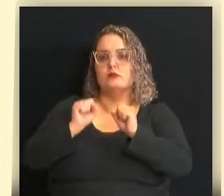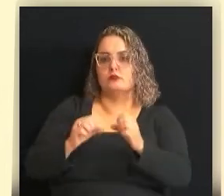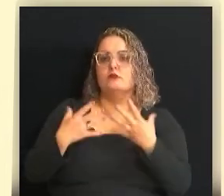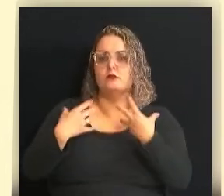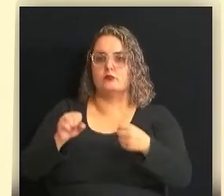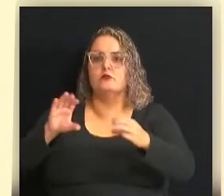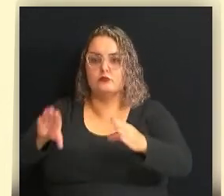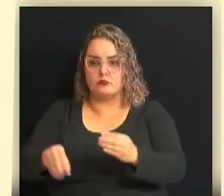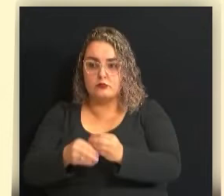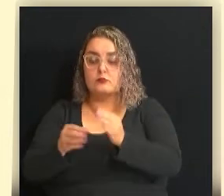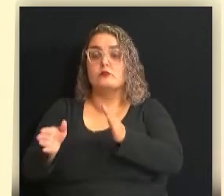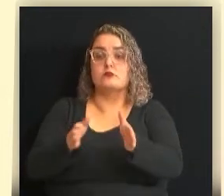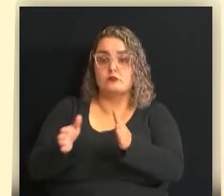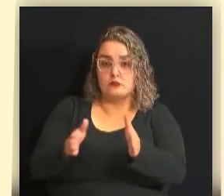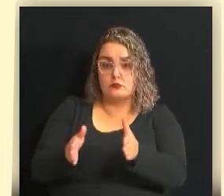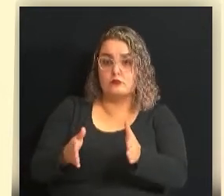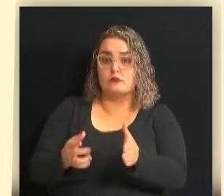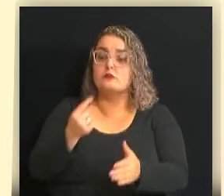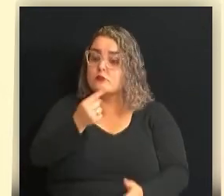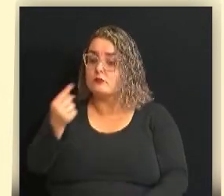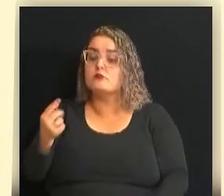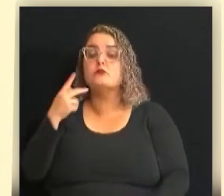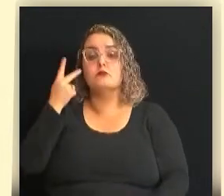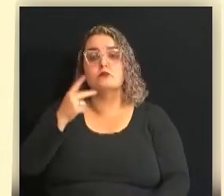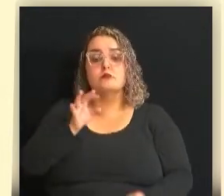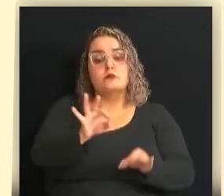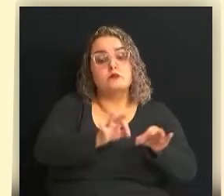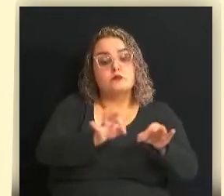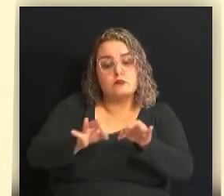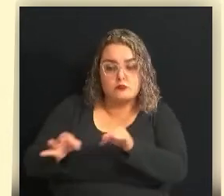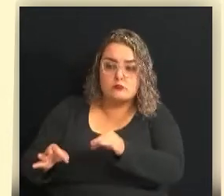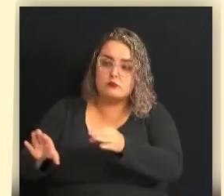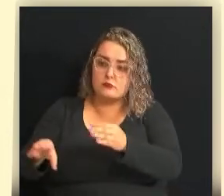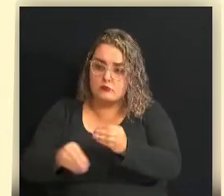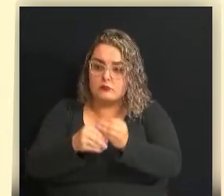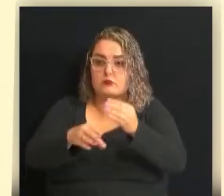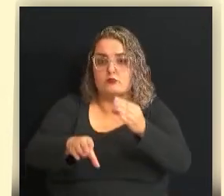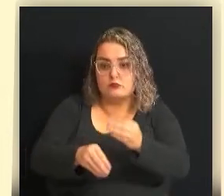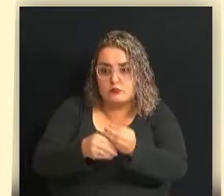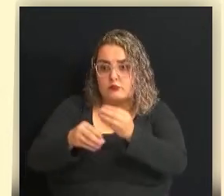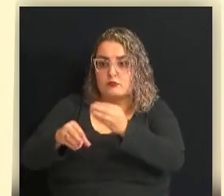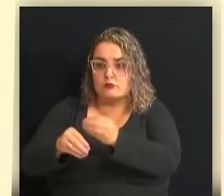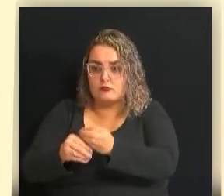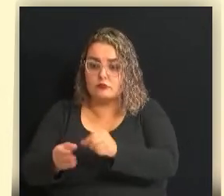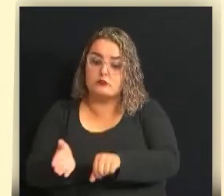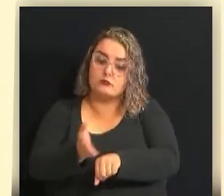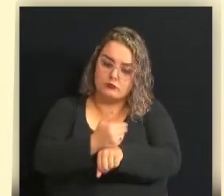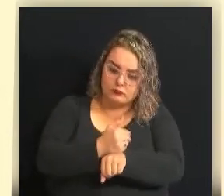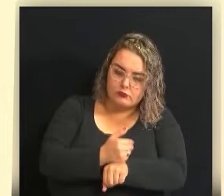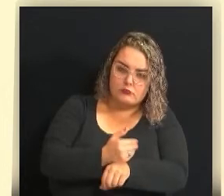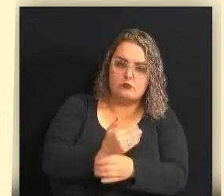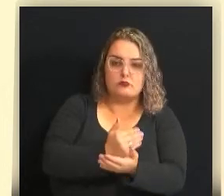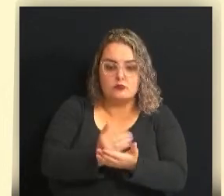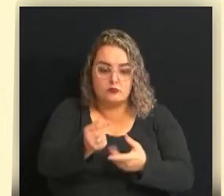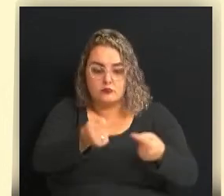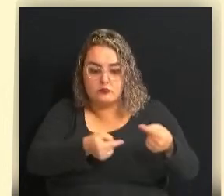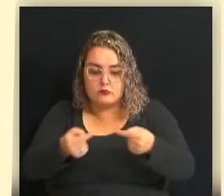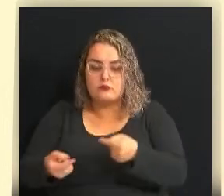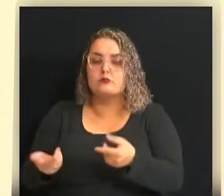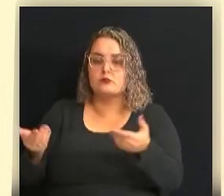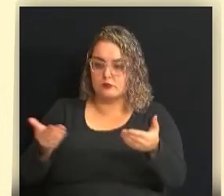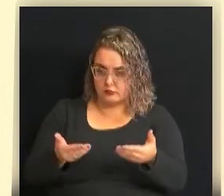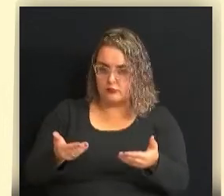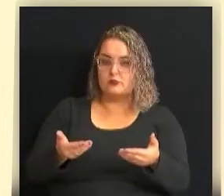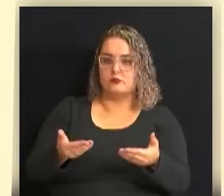pode receber emendas tô nesse período eu cada Vereador vai preparando as suas emendas então a gente tá só se antecipando